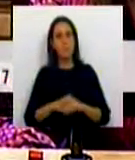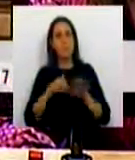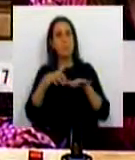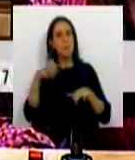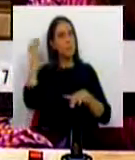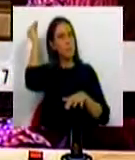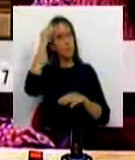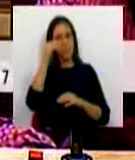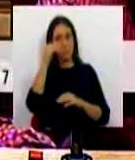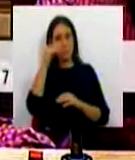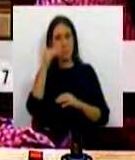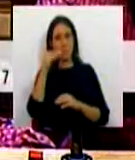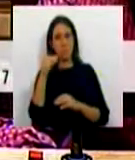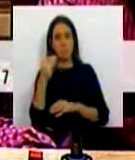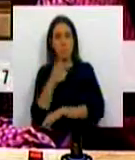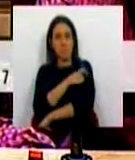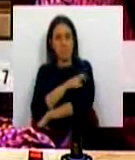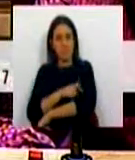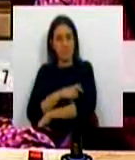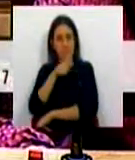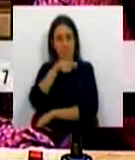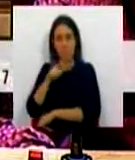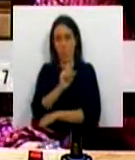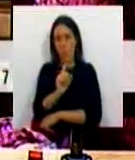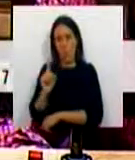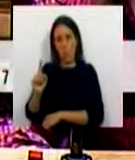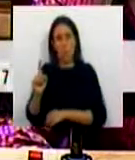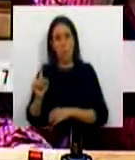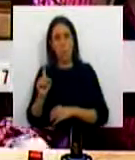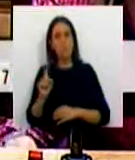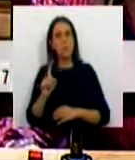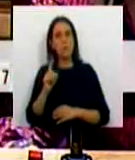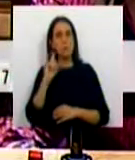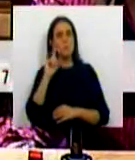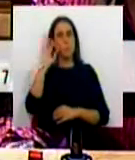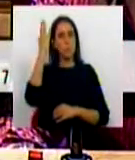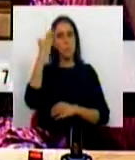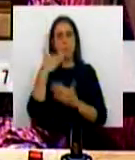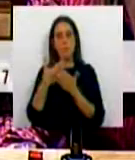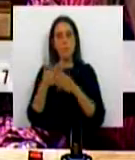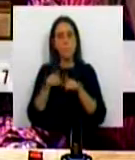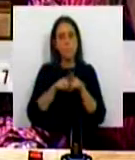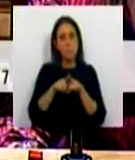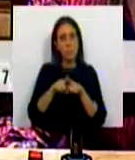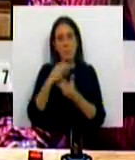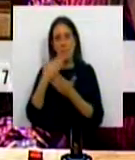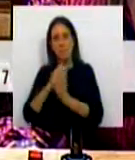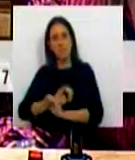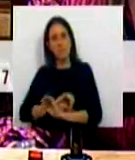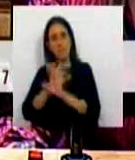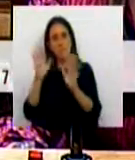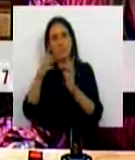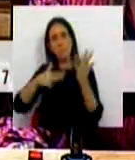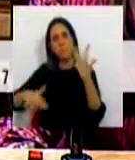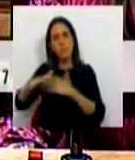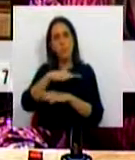República, constituída pelos representantes dos cidadãos, assume um importantíssimo papel na definição das políticas e no esclarecimento público